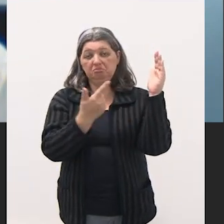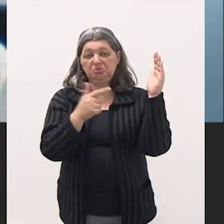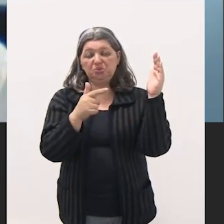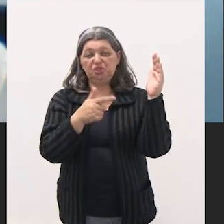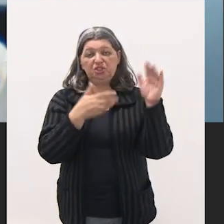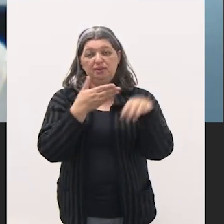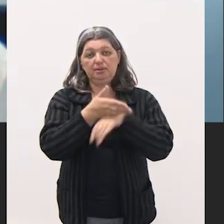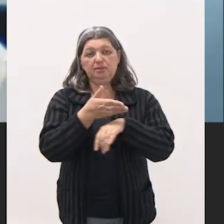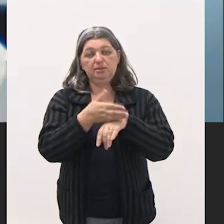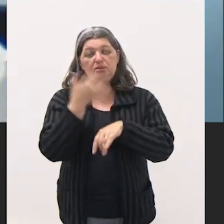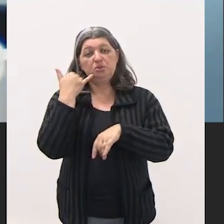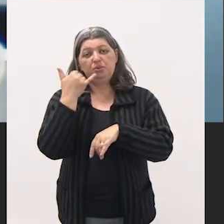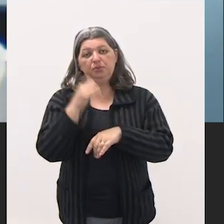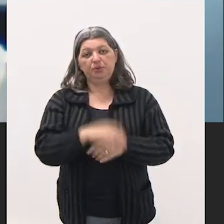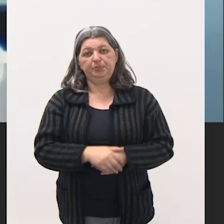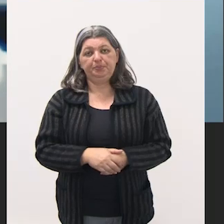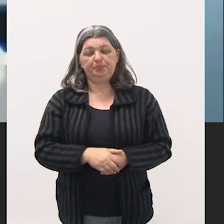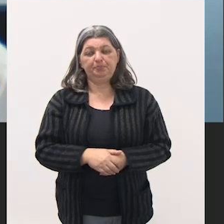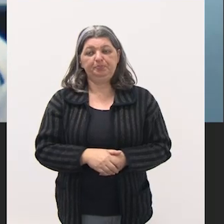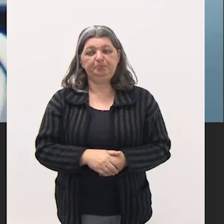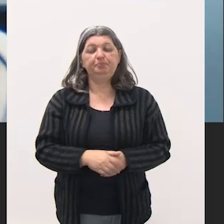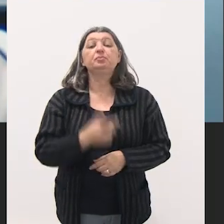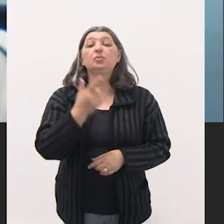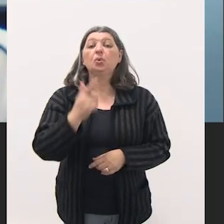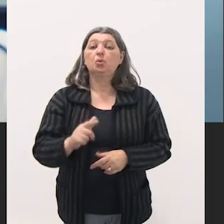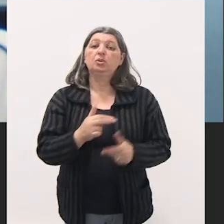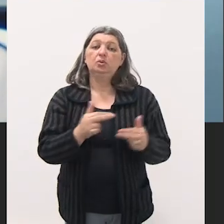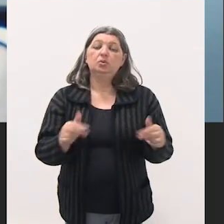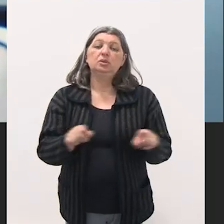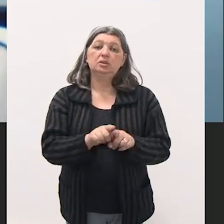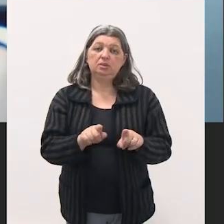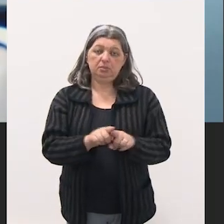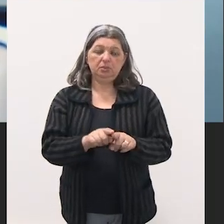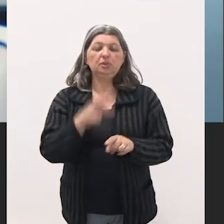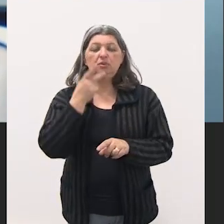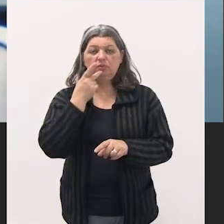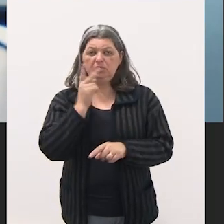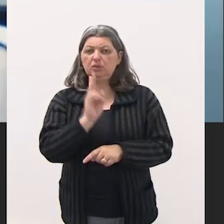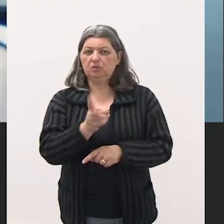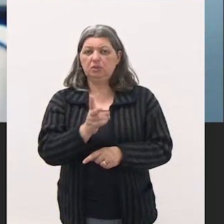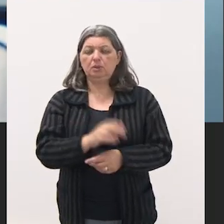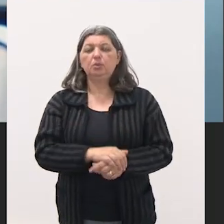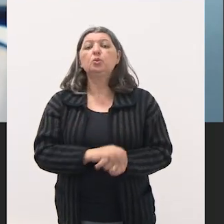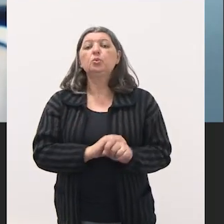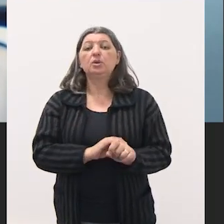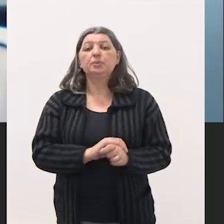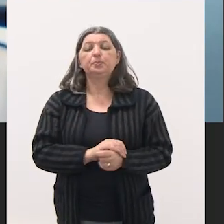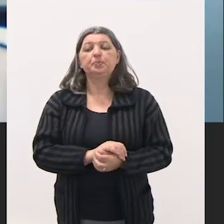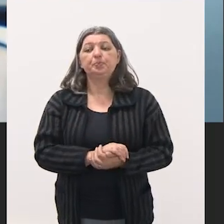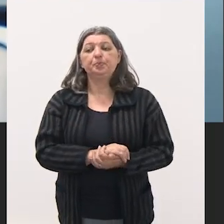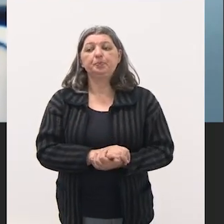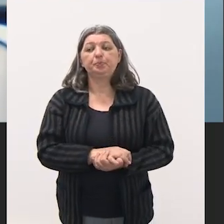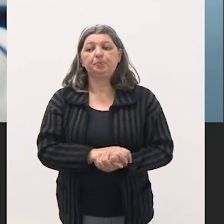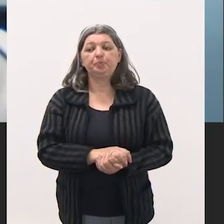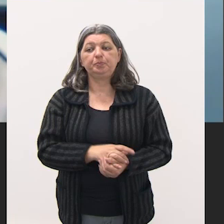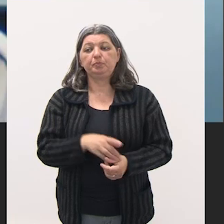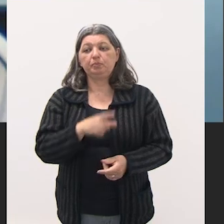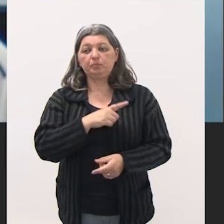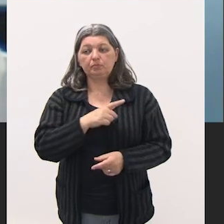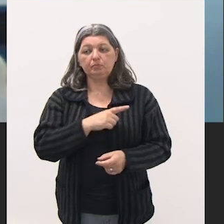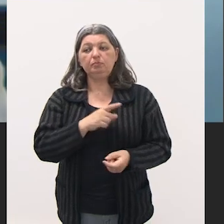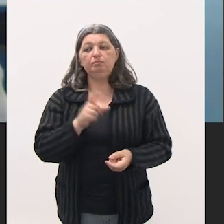telefone. Uma outra caso também, que eu falo muito, é uma paciente que tem